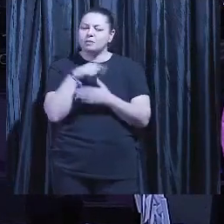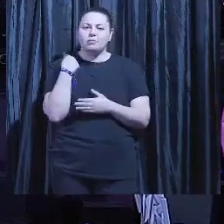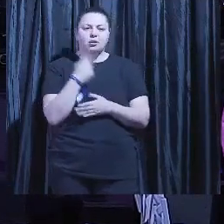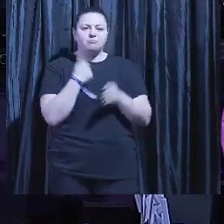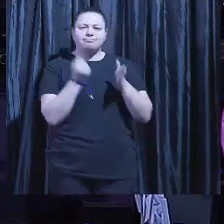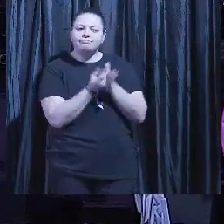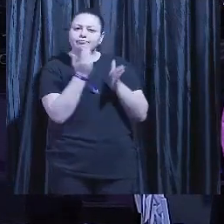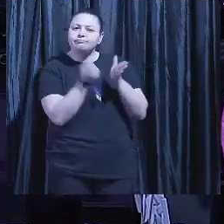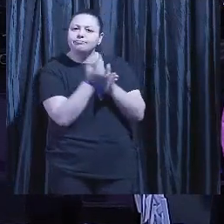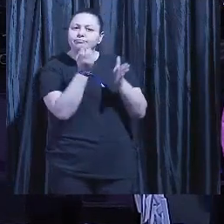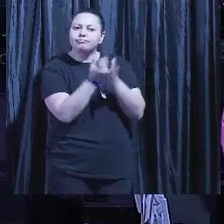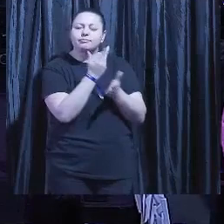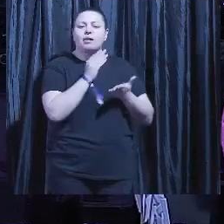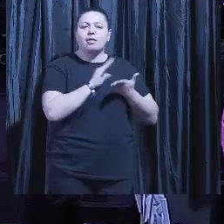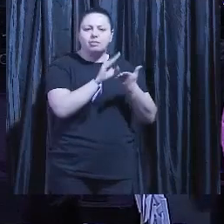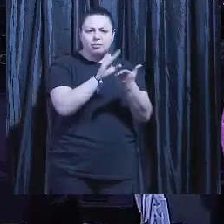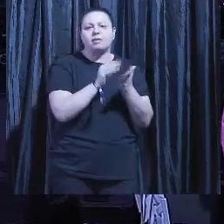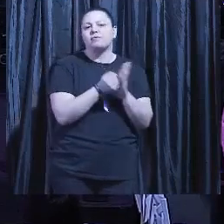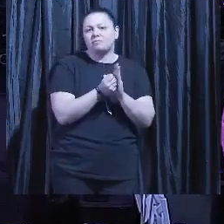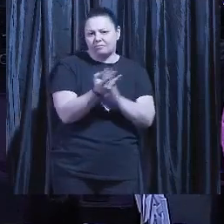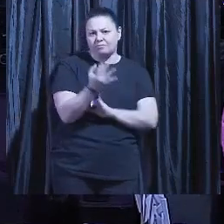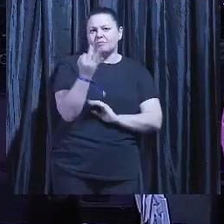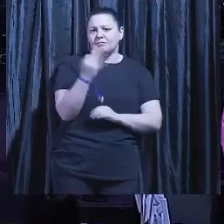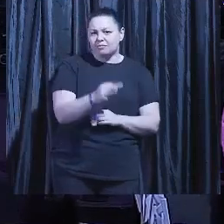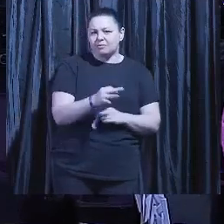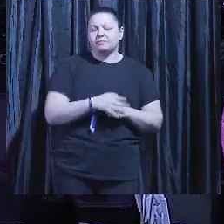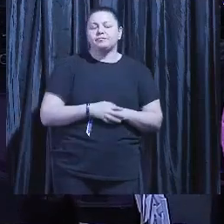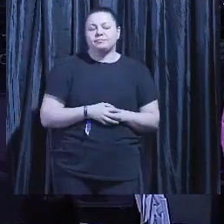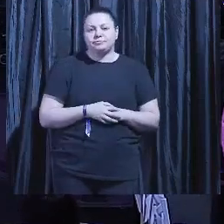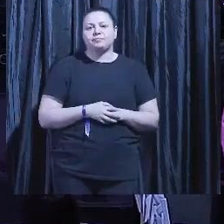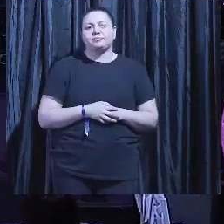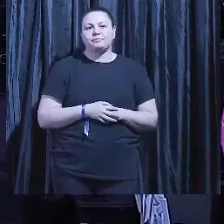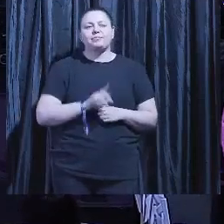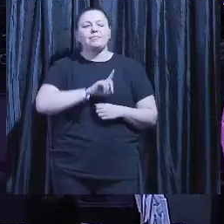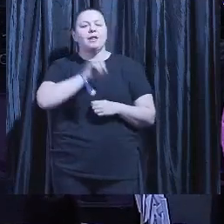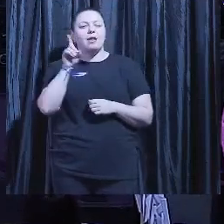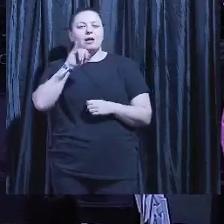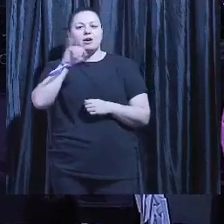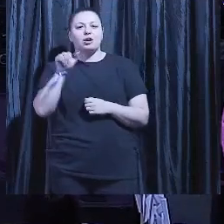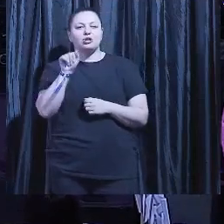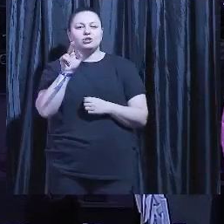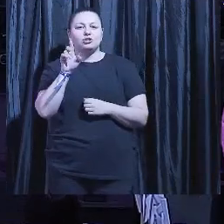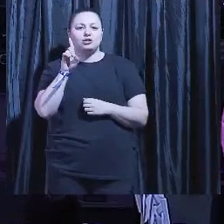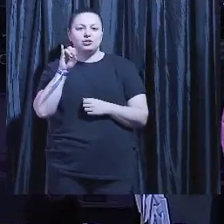muito dado, né? E lá no Jardim Ângela sempre vinha